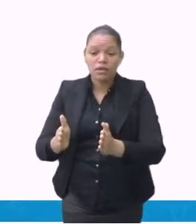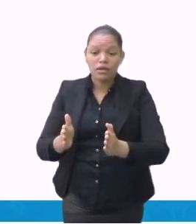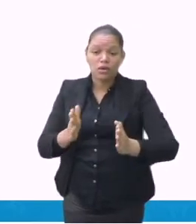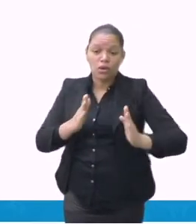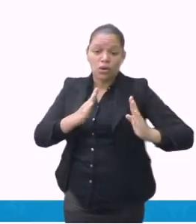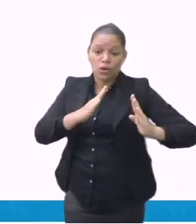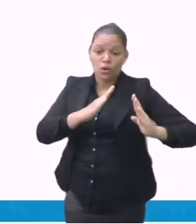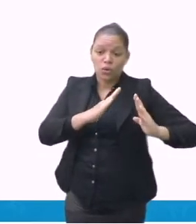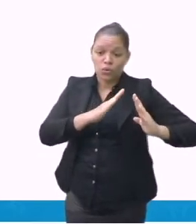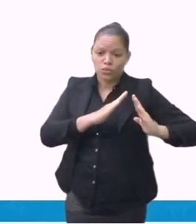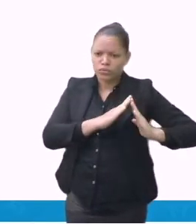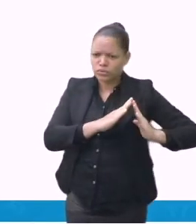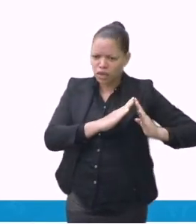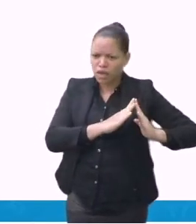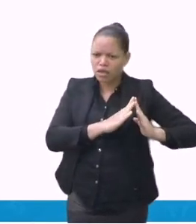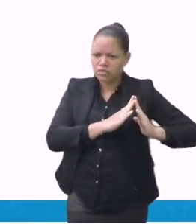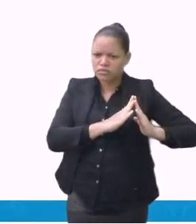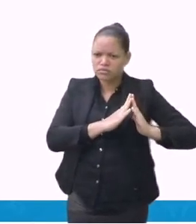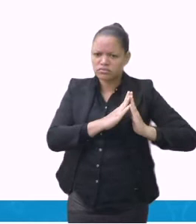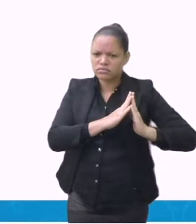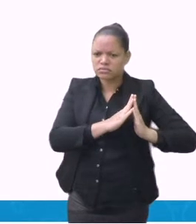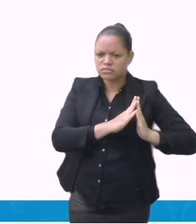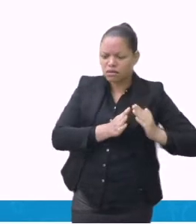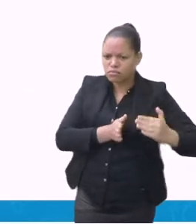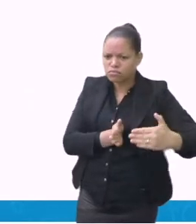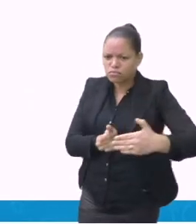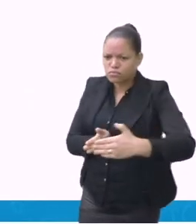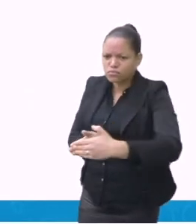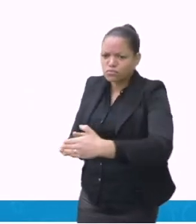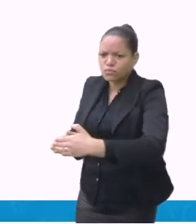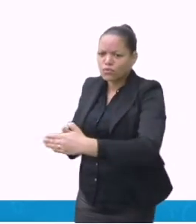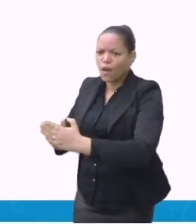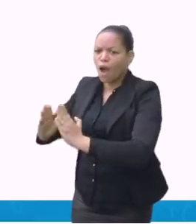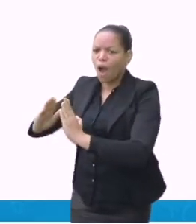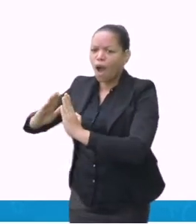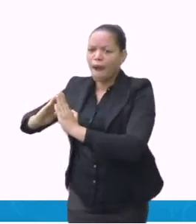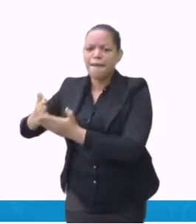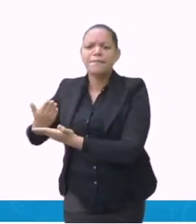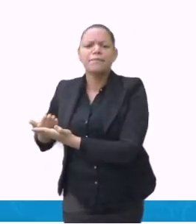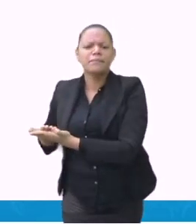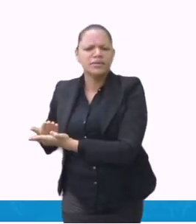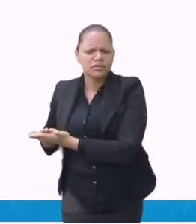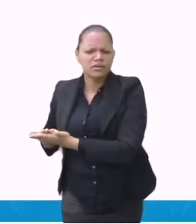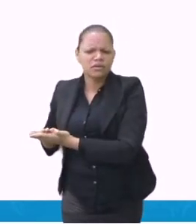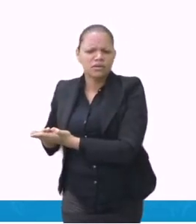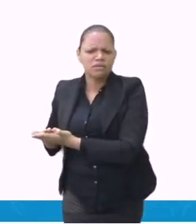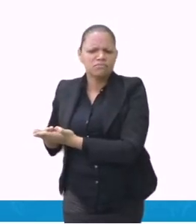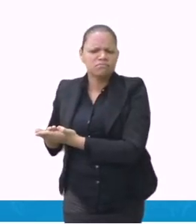retas paralelas e retas perpendiculares que nós aprendemos anteriormente?